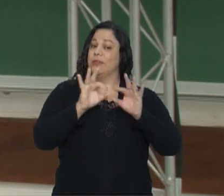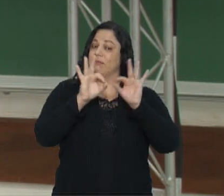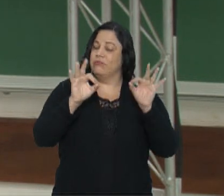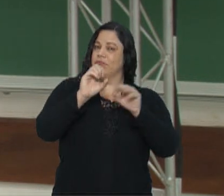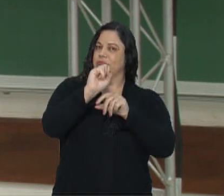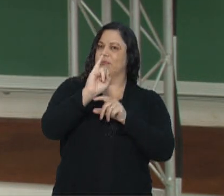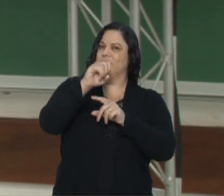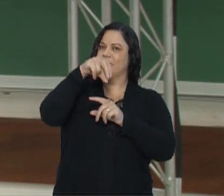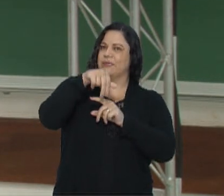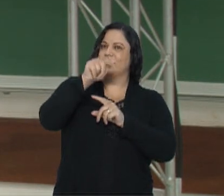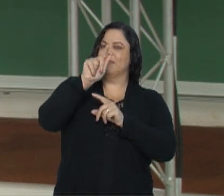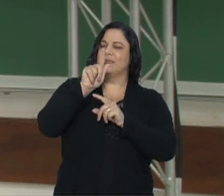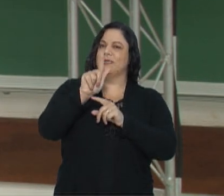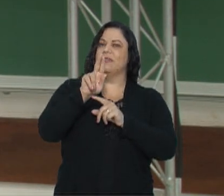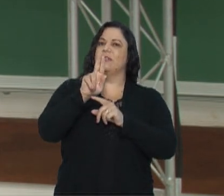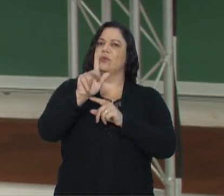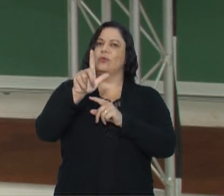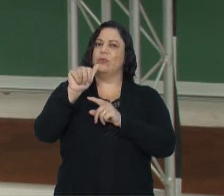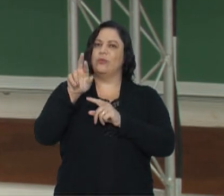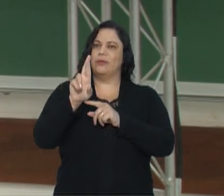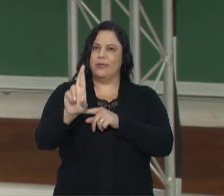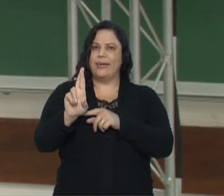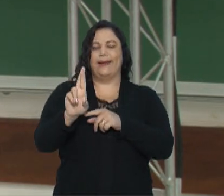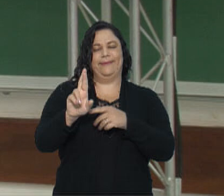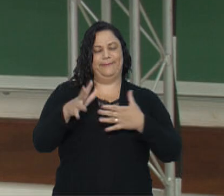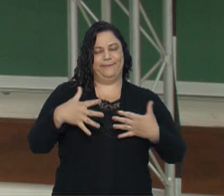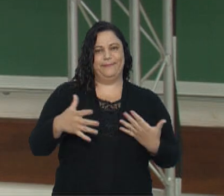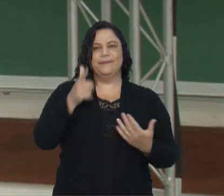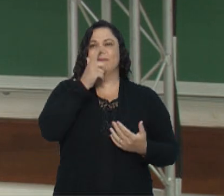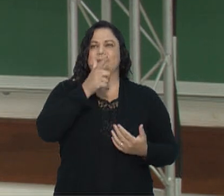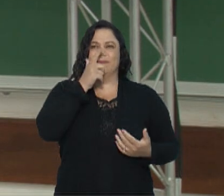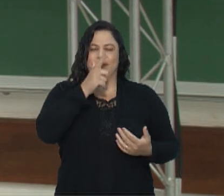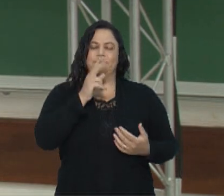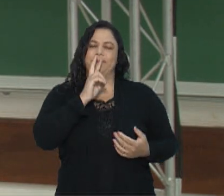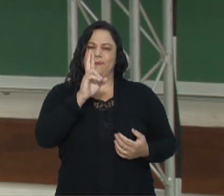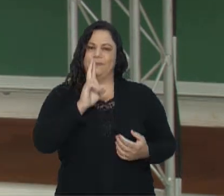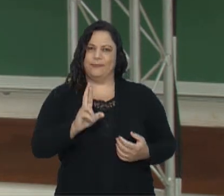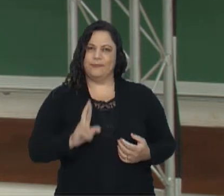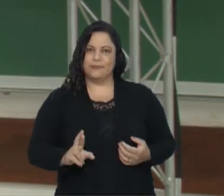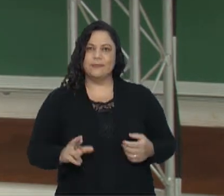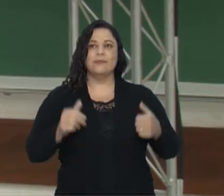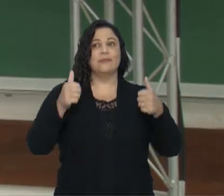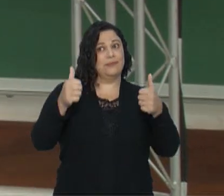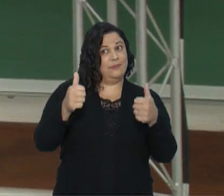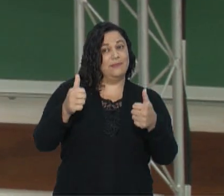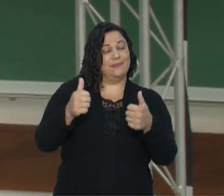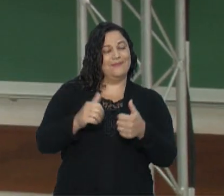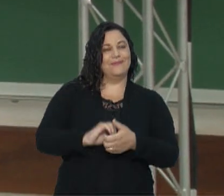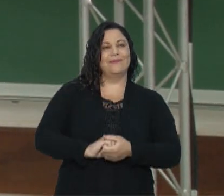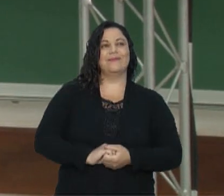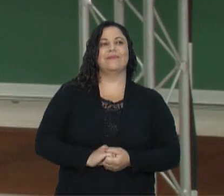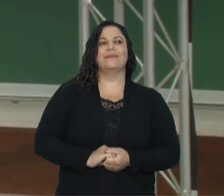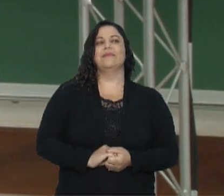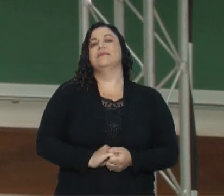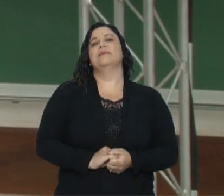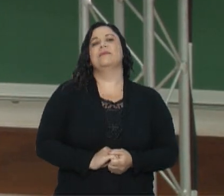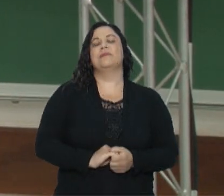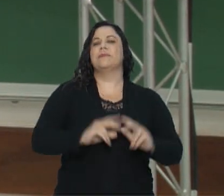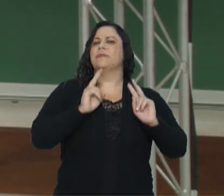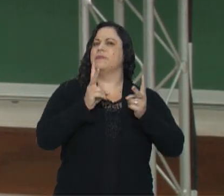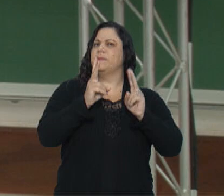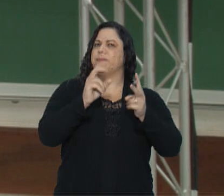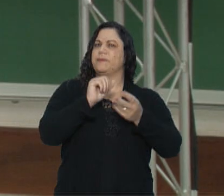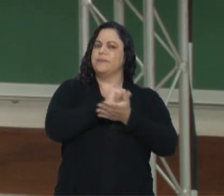ele, assim sucessivamente, eu consigo então dar conta ali das respostas, certinho? Então lá, continuando